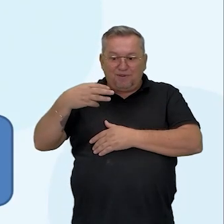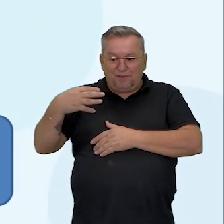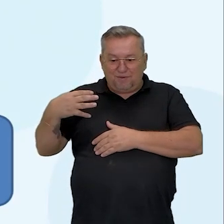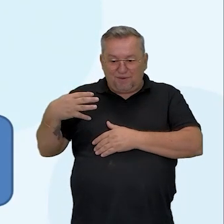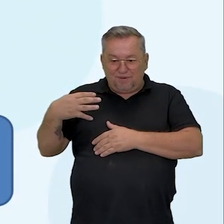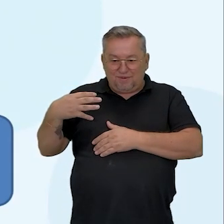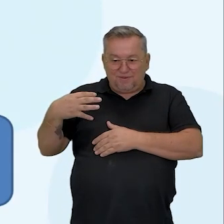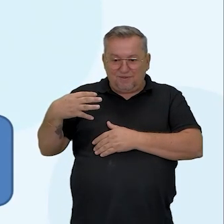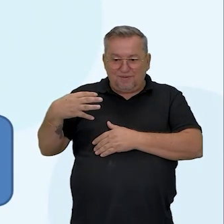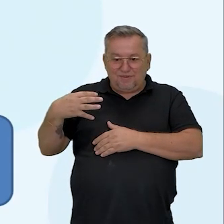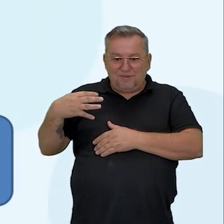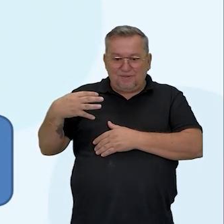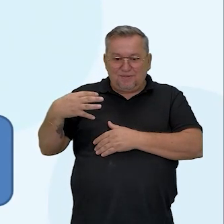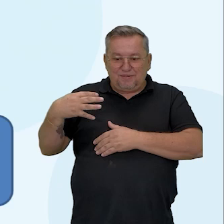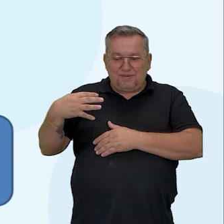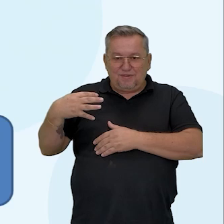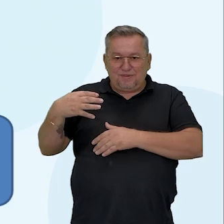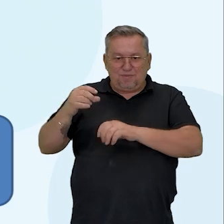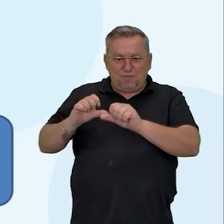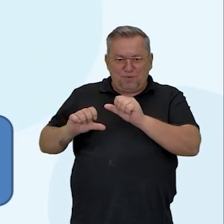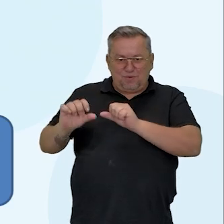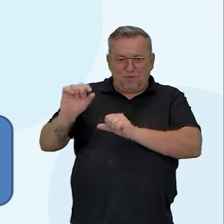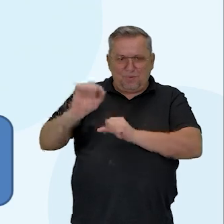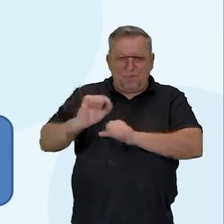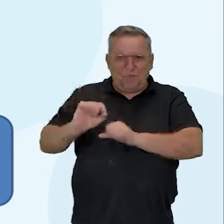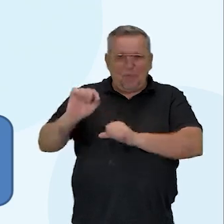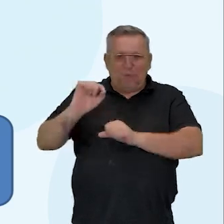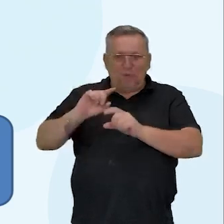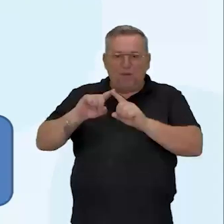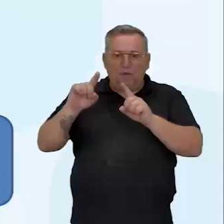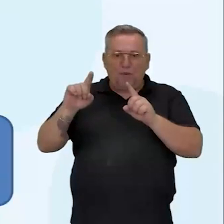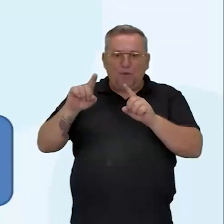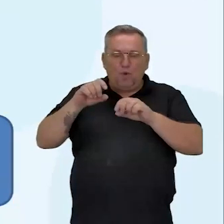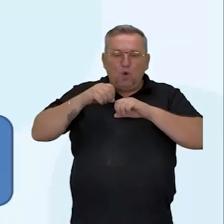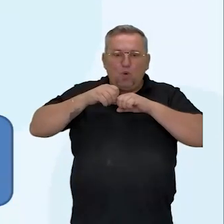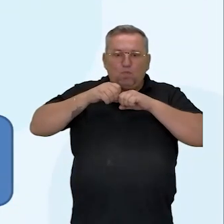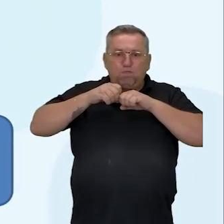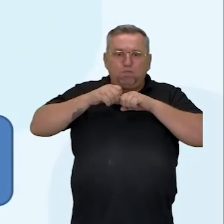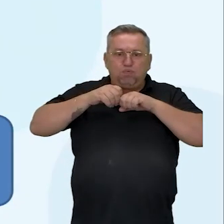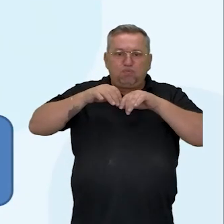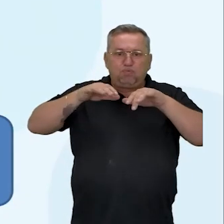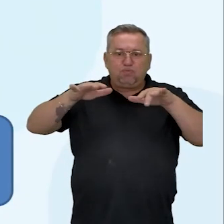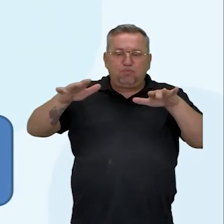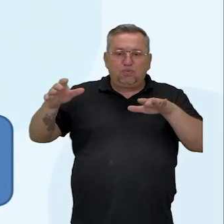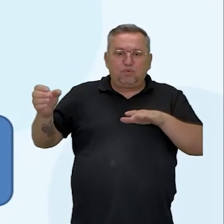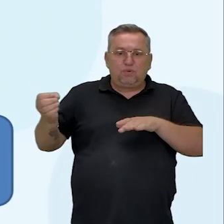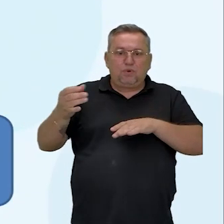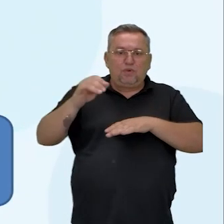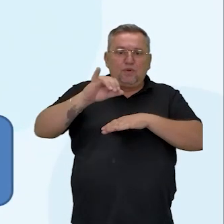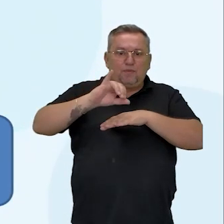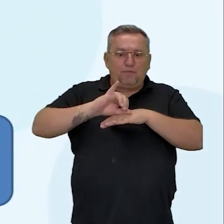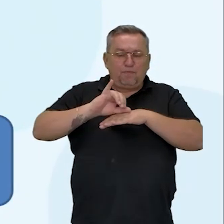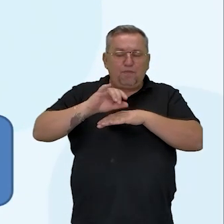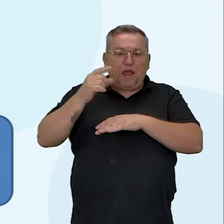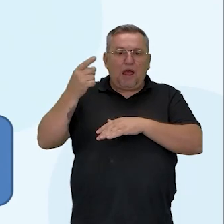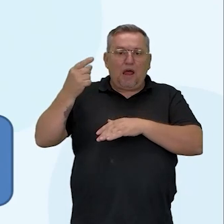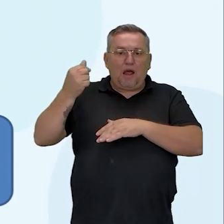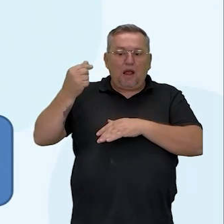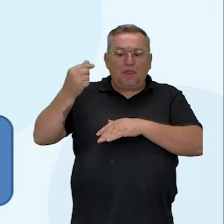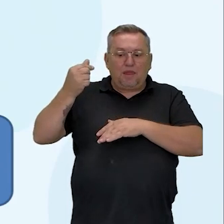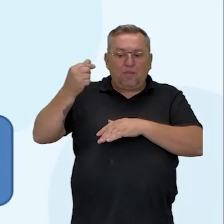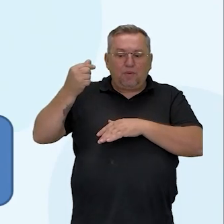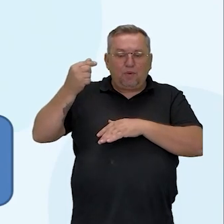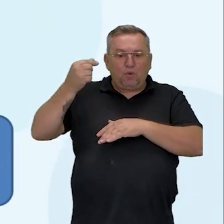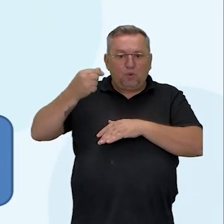1934 e que passa a ser aí, um disparador da criação de novos centros acadêmicos voltados a